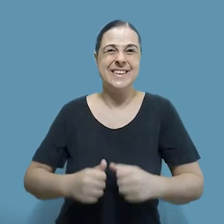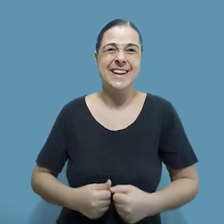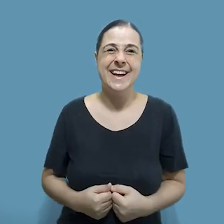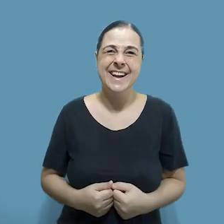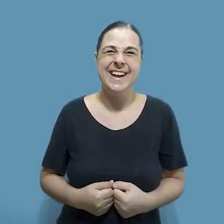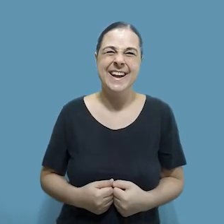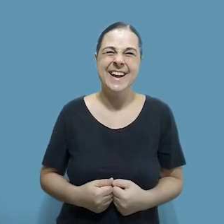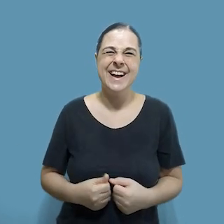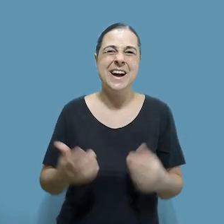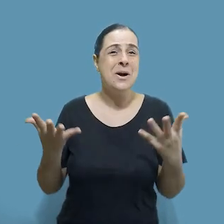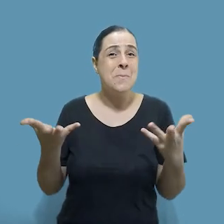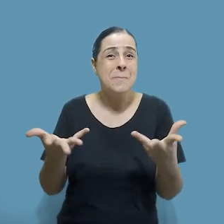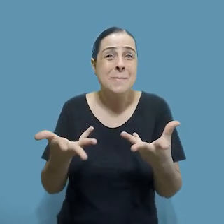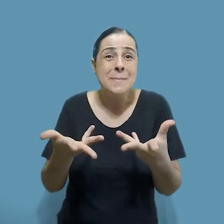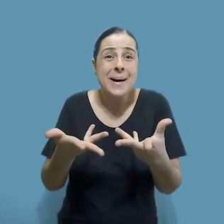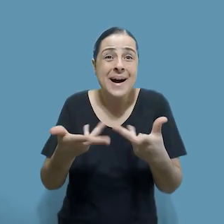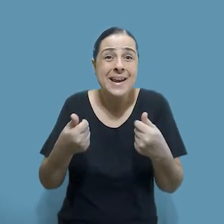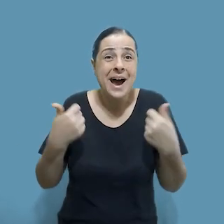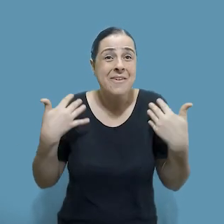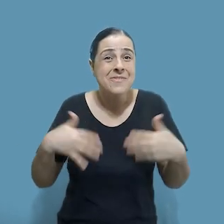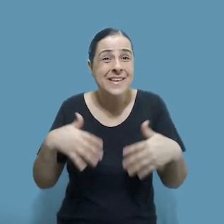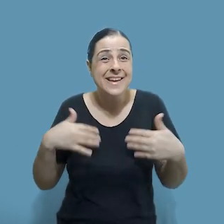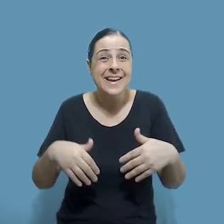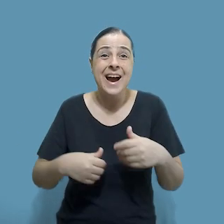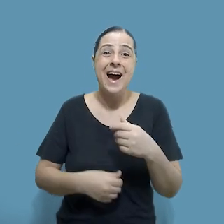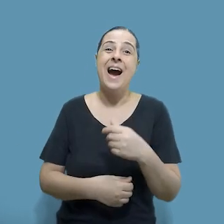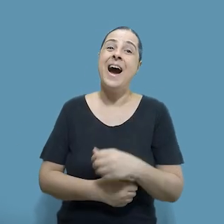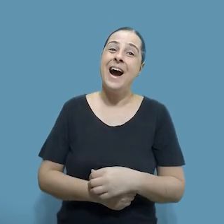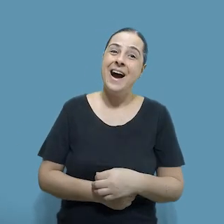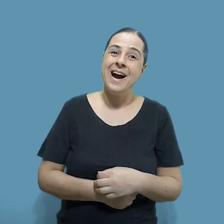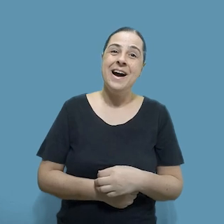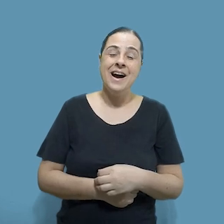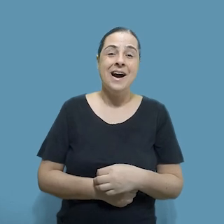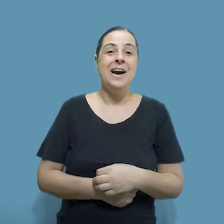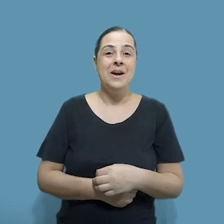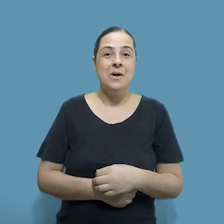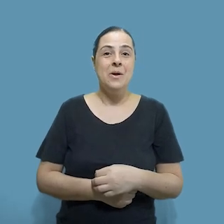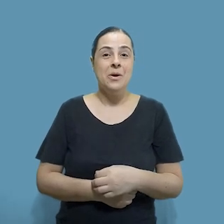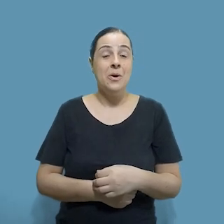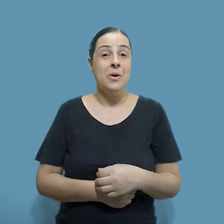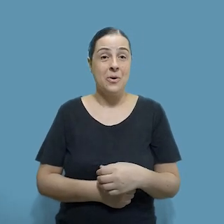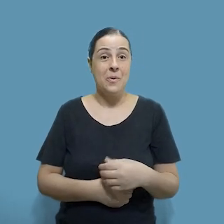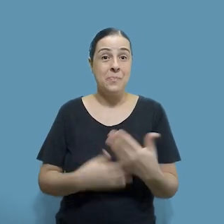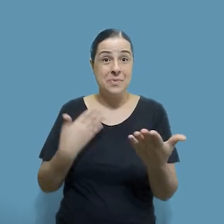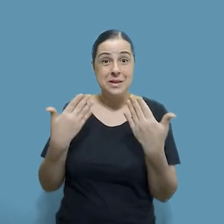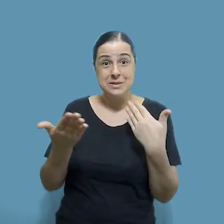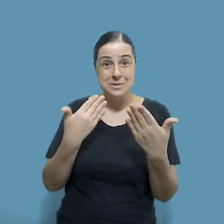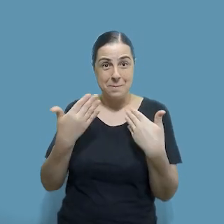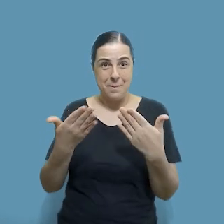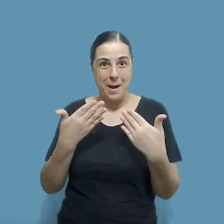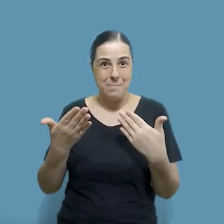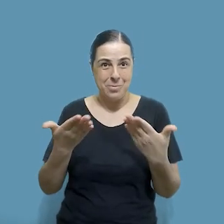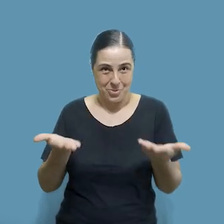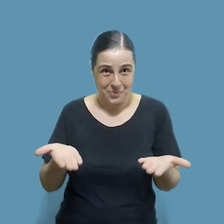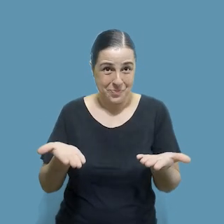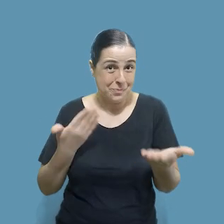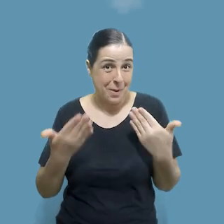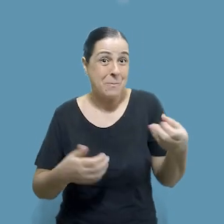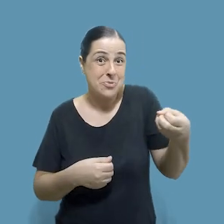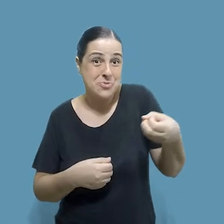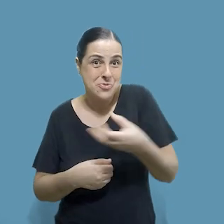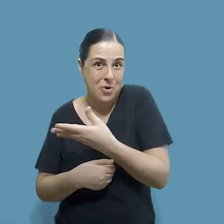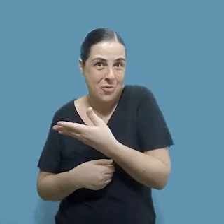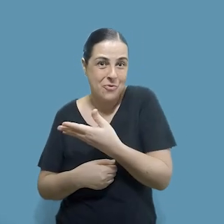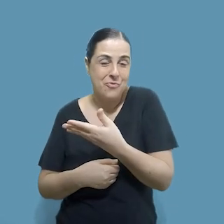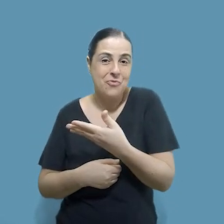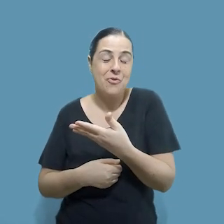Ai, que maravilha, Marta. Bom, esse nosso papo, a ideia desse nosso novo papo aqui é para a gente falar um